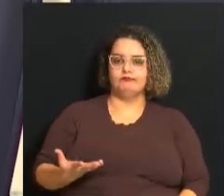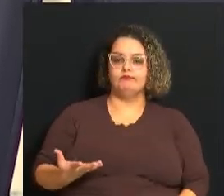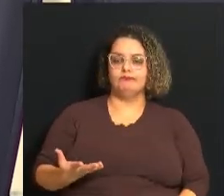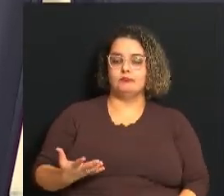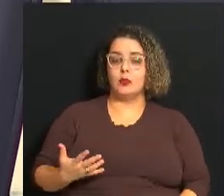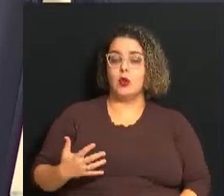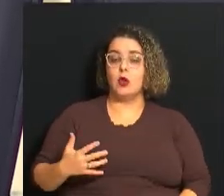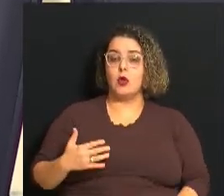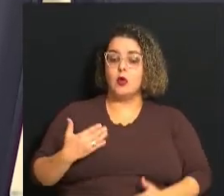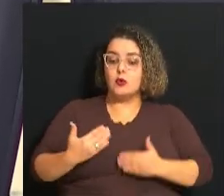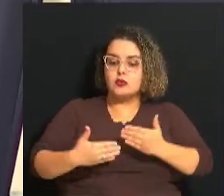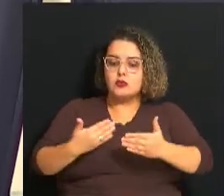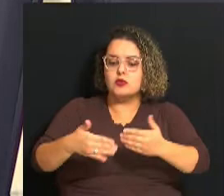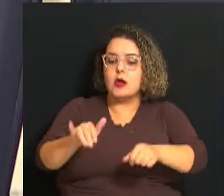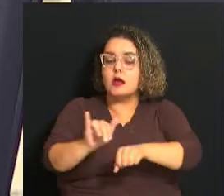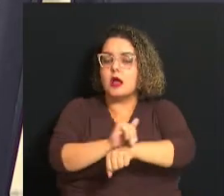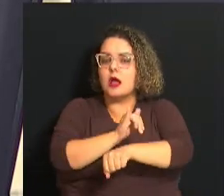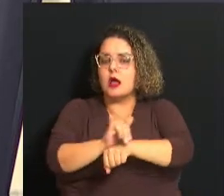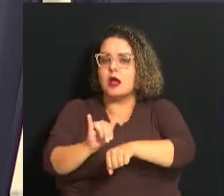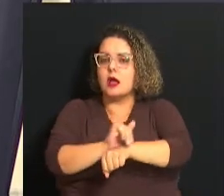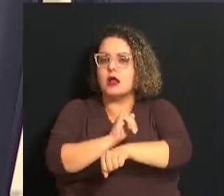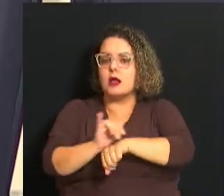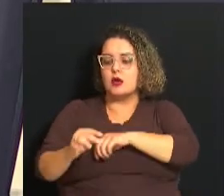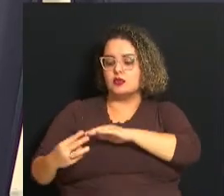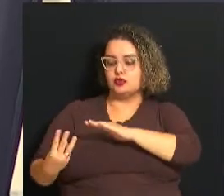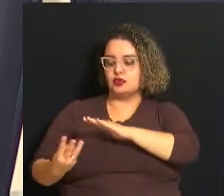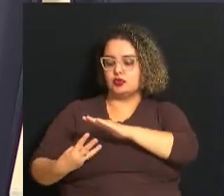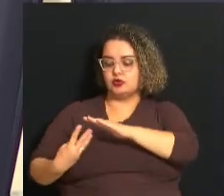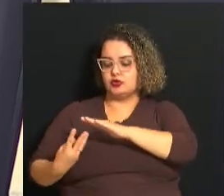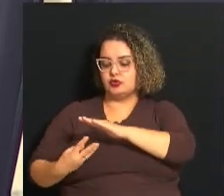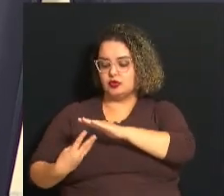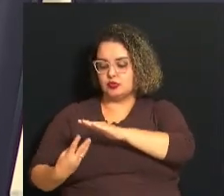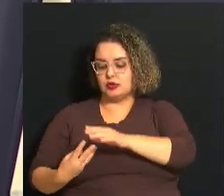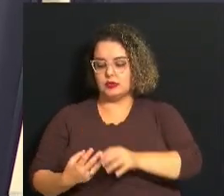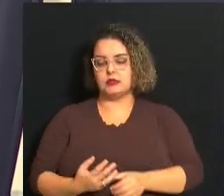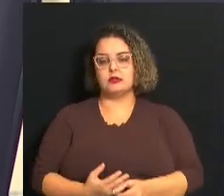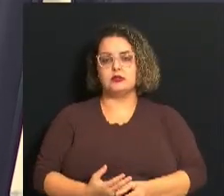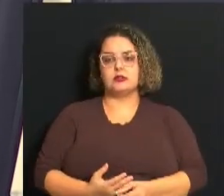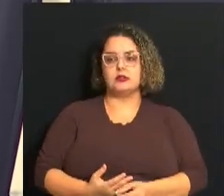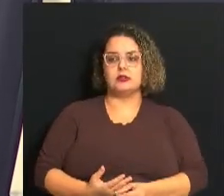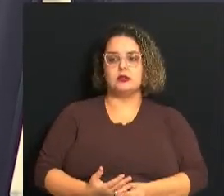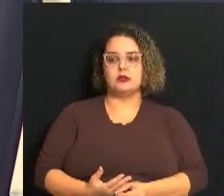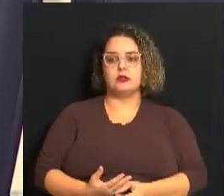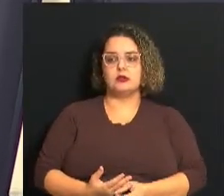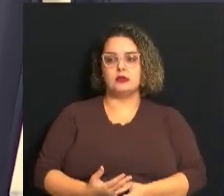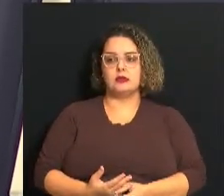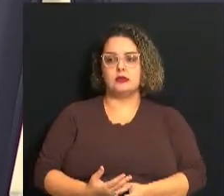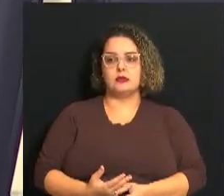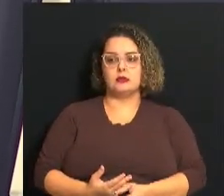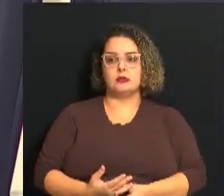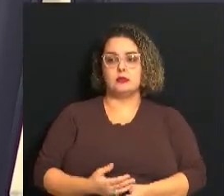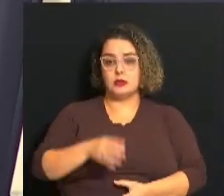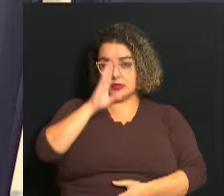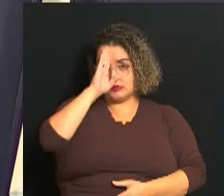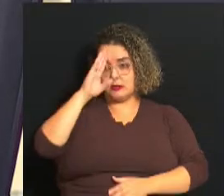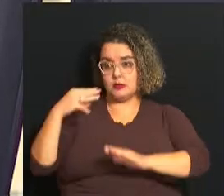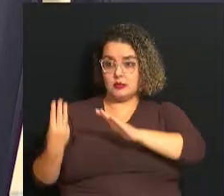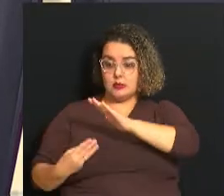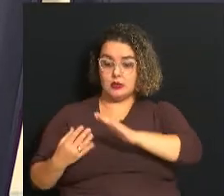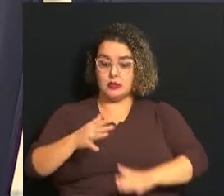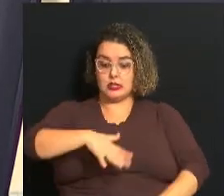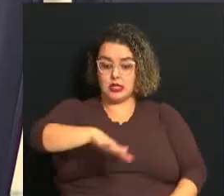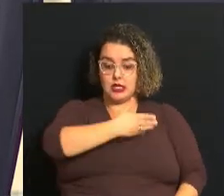processos e mecanismos de terceirização é ele privatização especialmente da terceirização no setor público